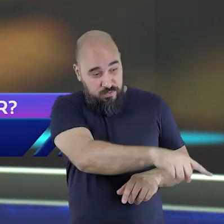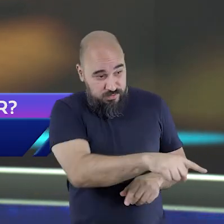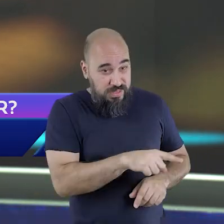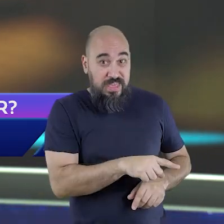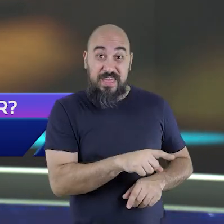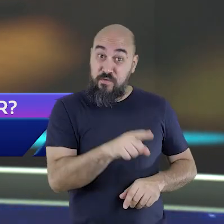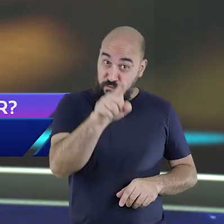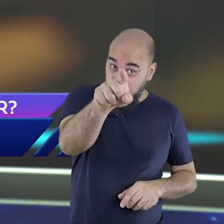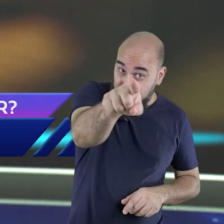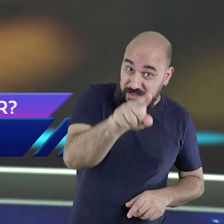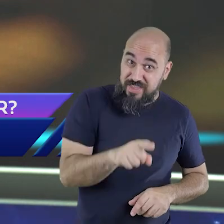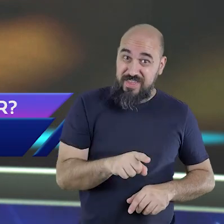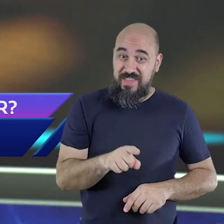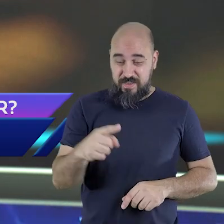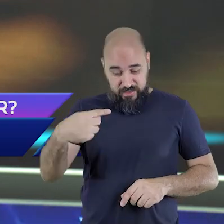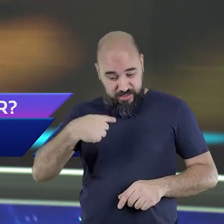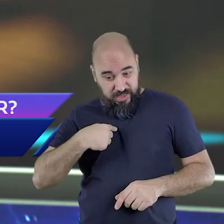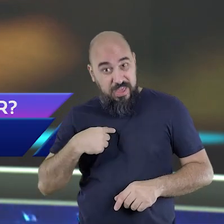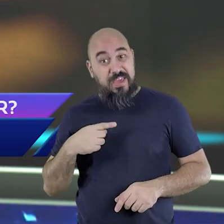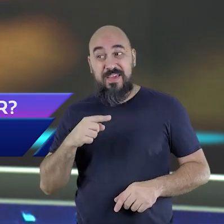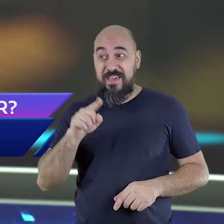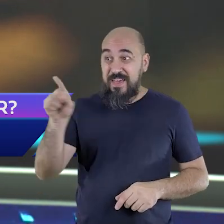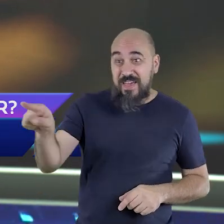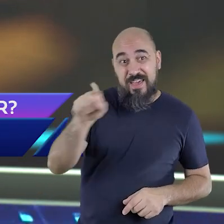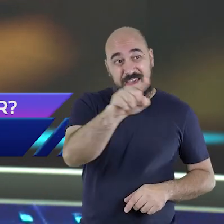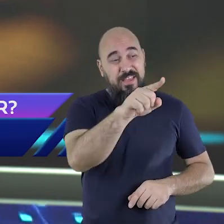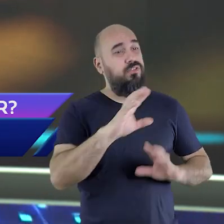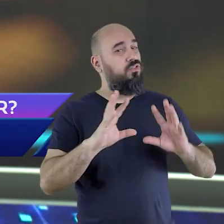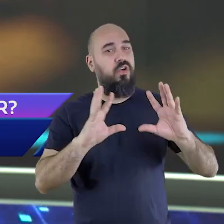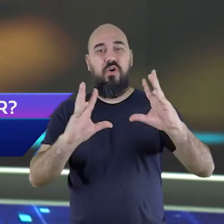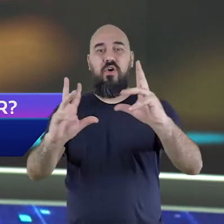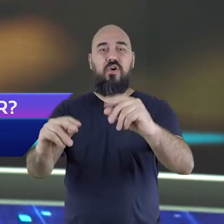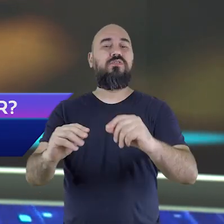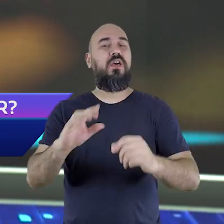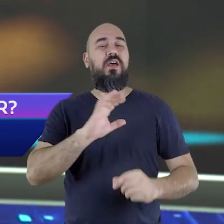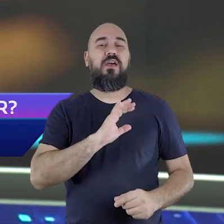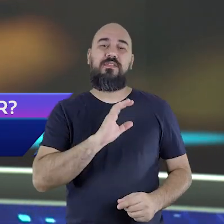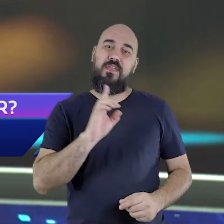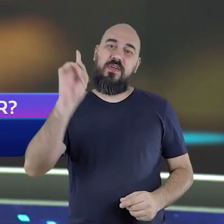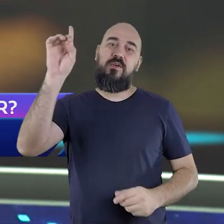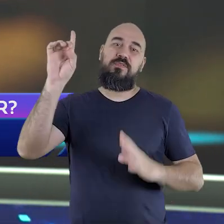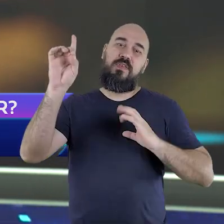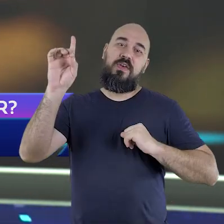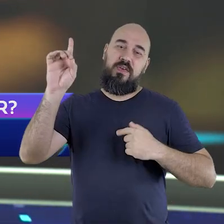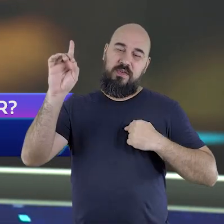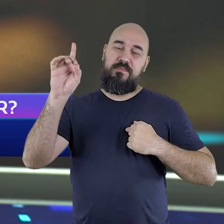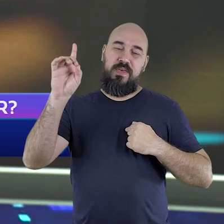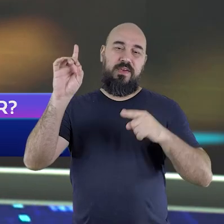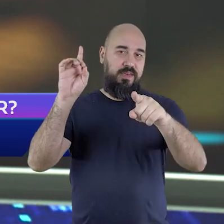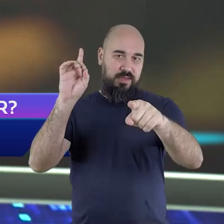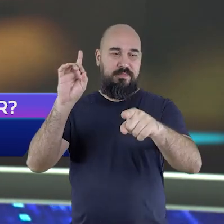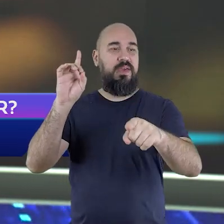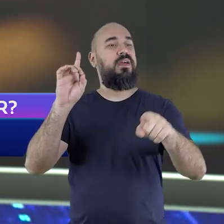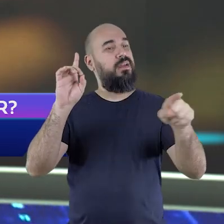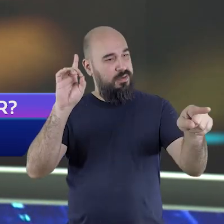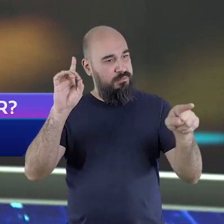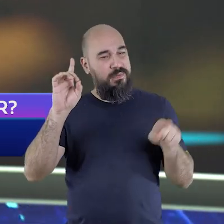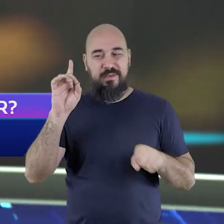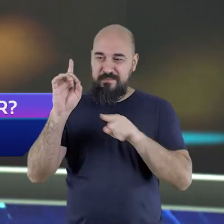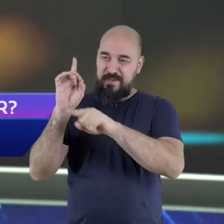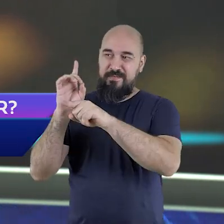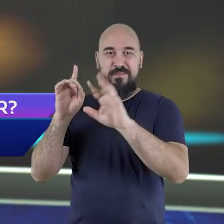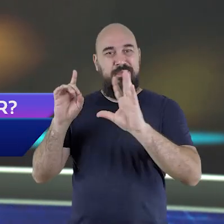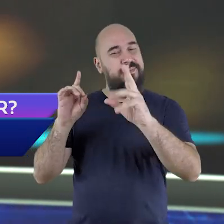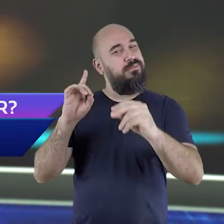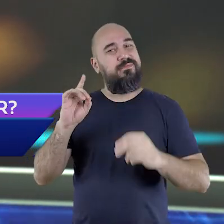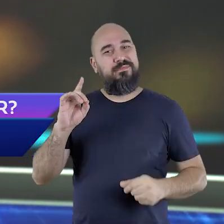aqui. Todos nós somos amados por Deus. E Ele nunca nos abandonará. Como